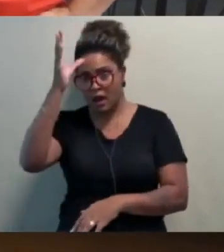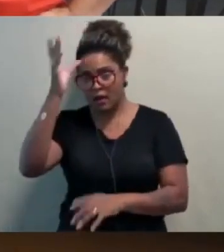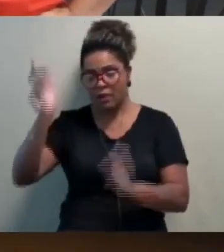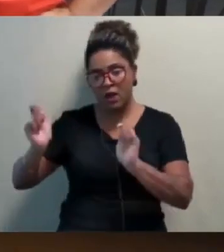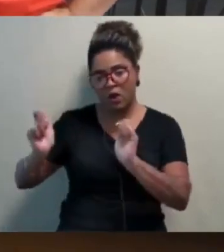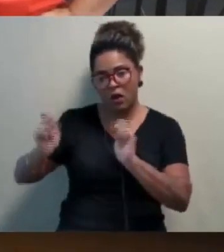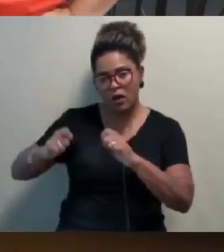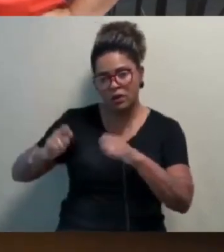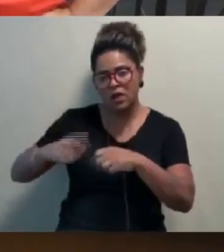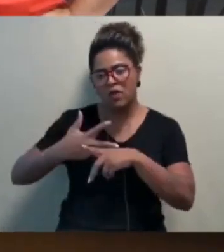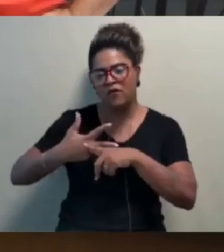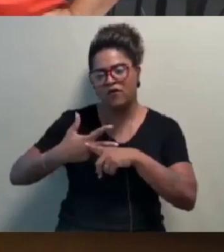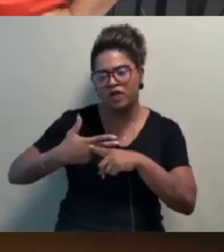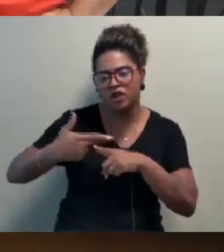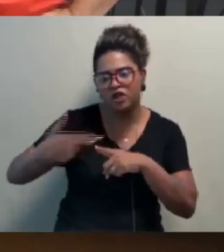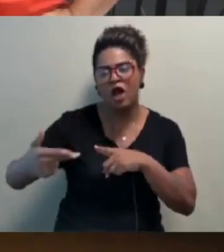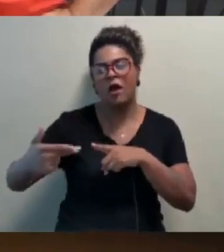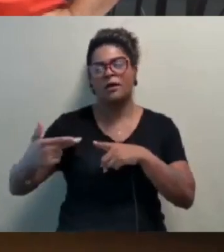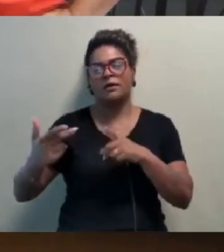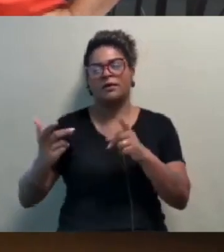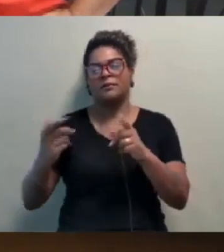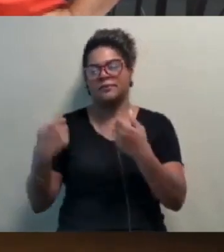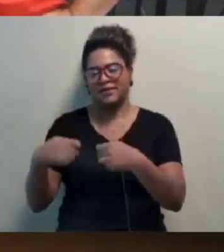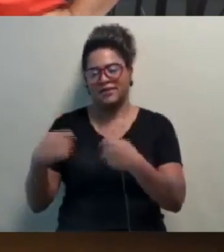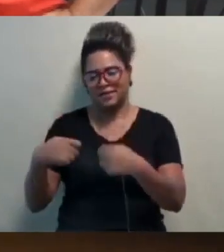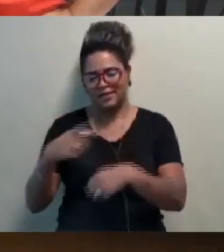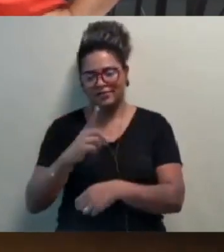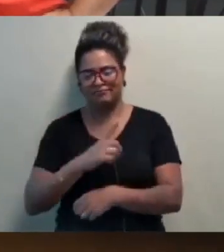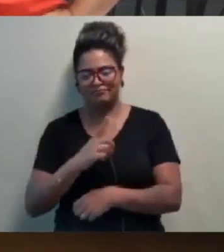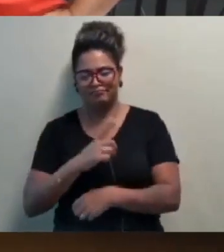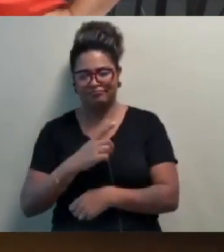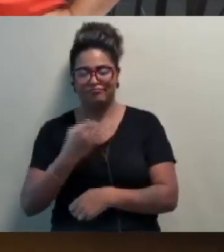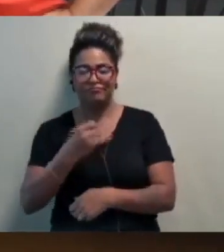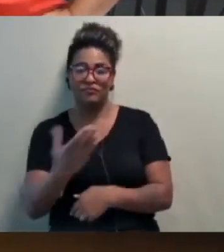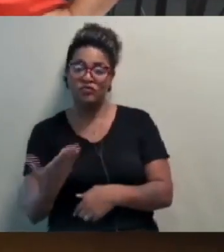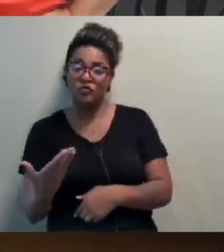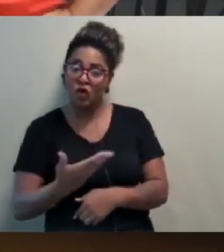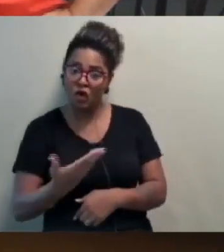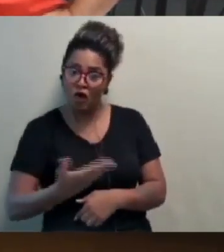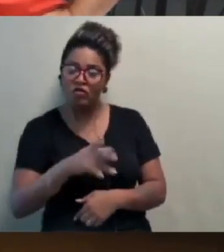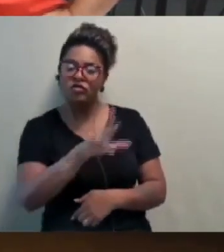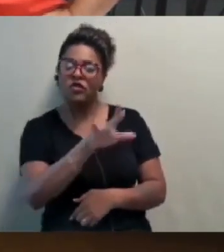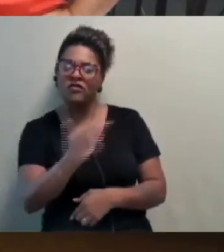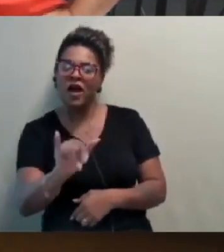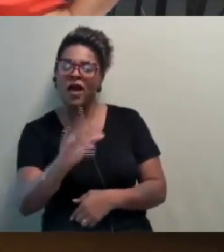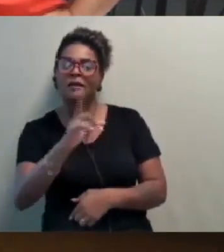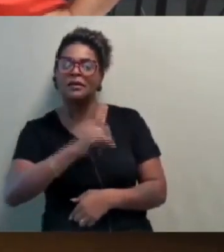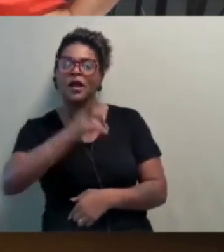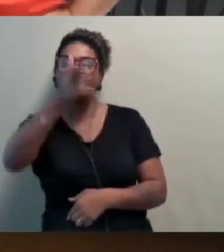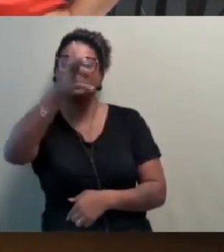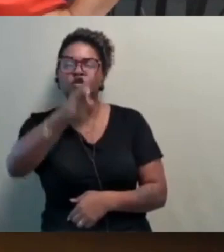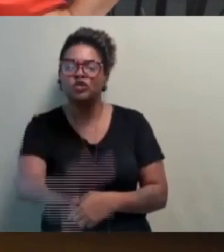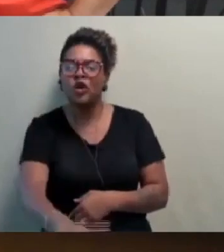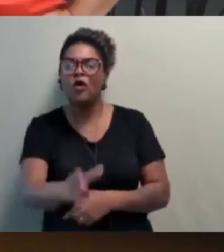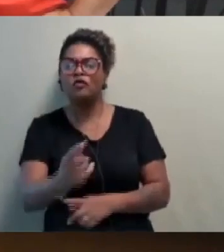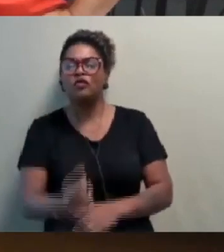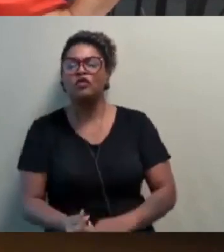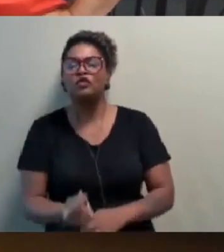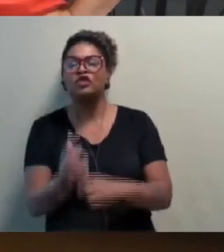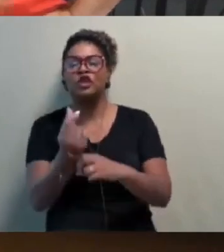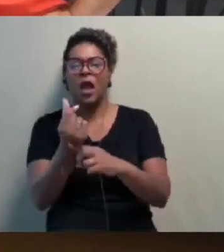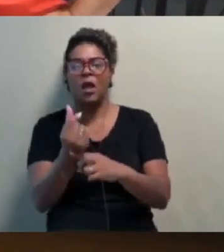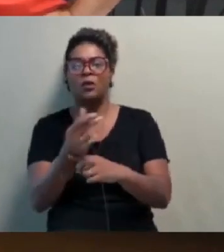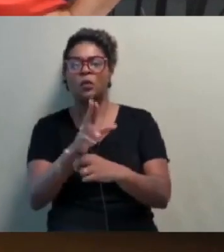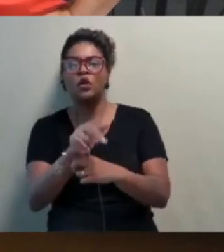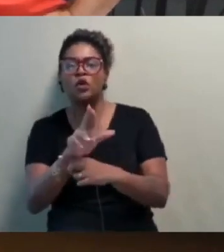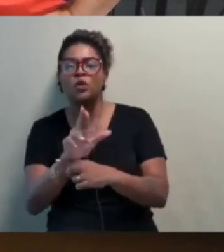a vitória que eles tanto precisavam. Se hoje eles vão receber de volta o dinheiro que nunca deveriam ter